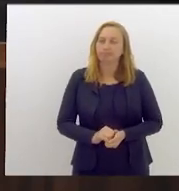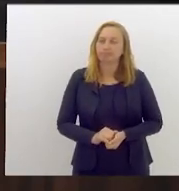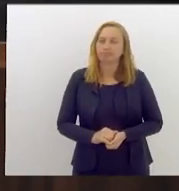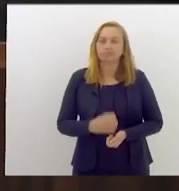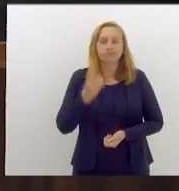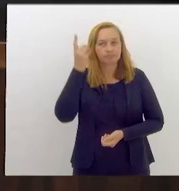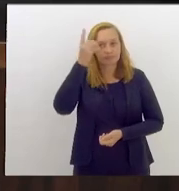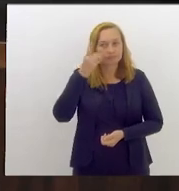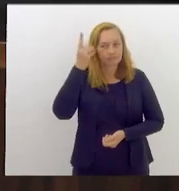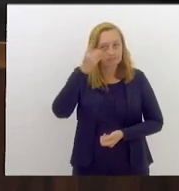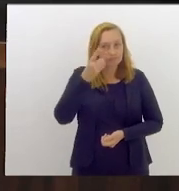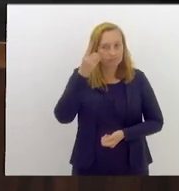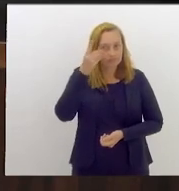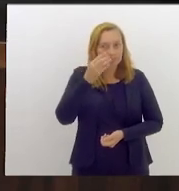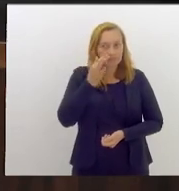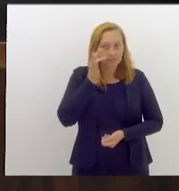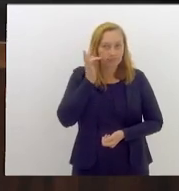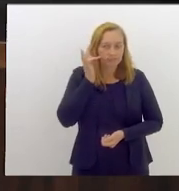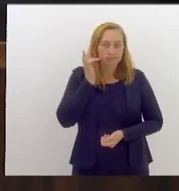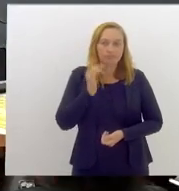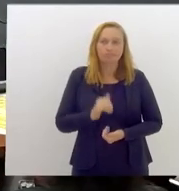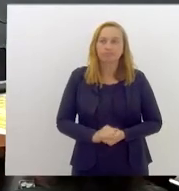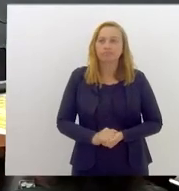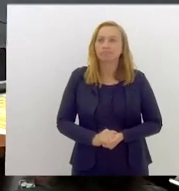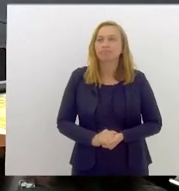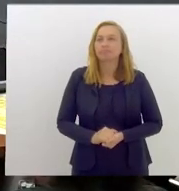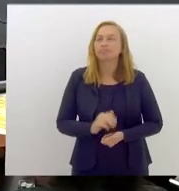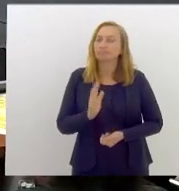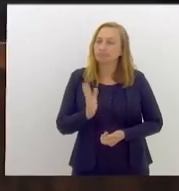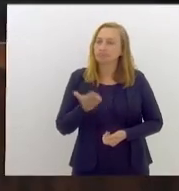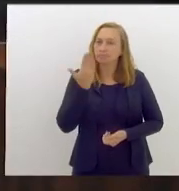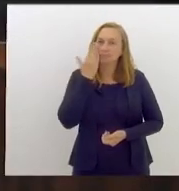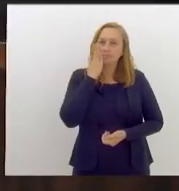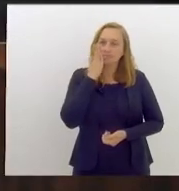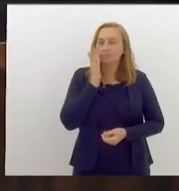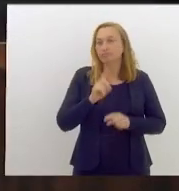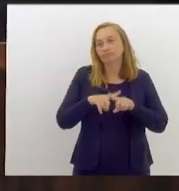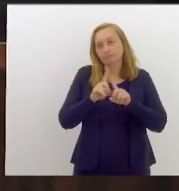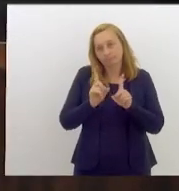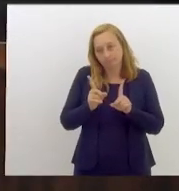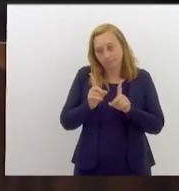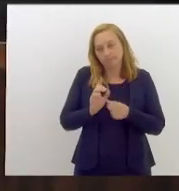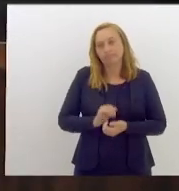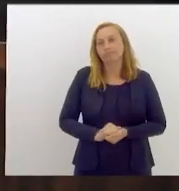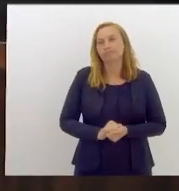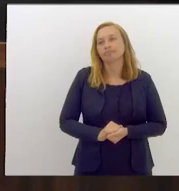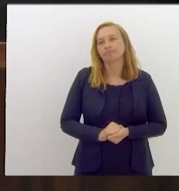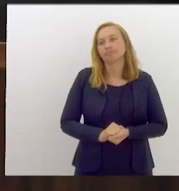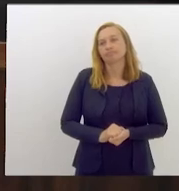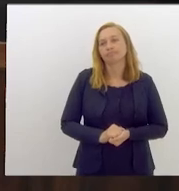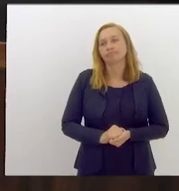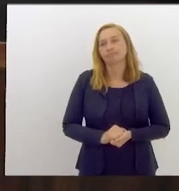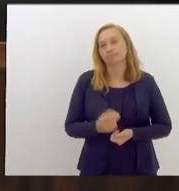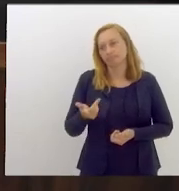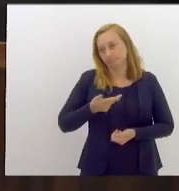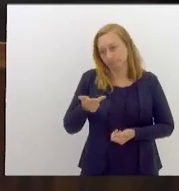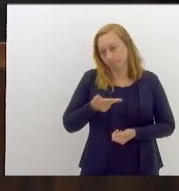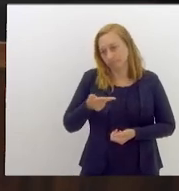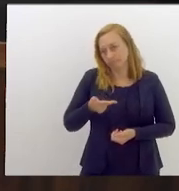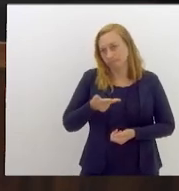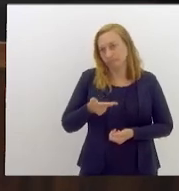Deputado Flávio Serafim eu já entendi mas podemos dar uma acelerada